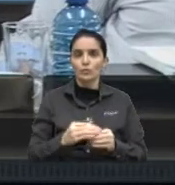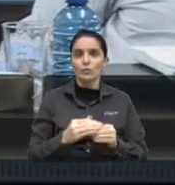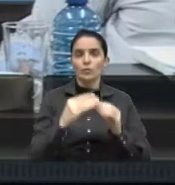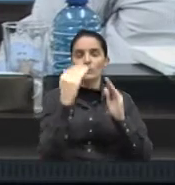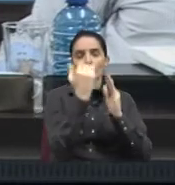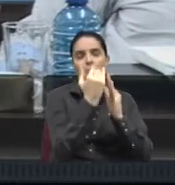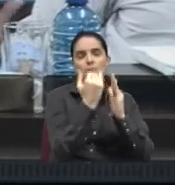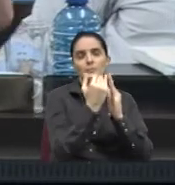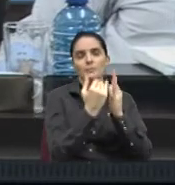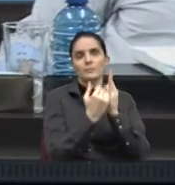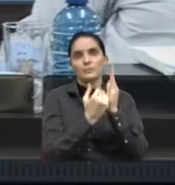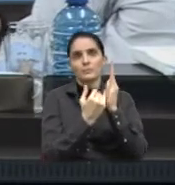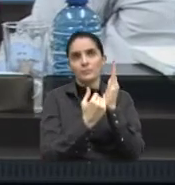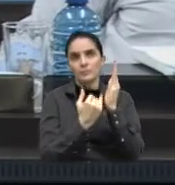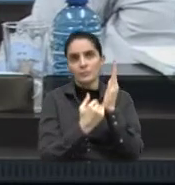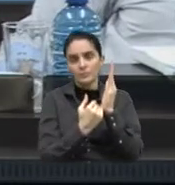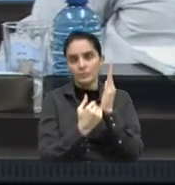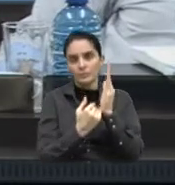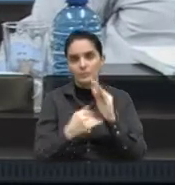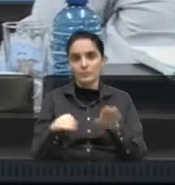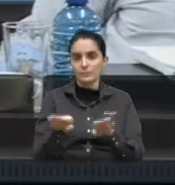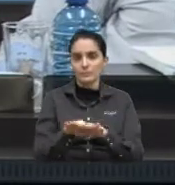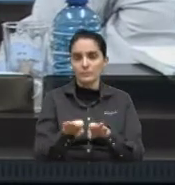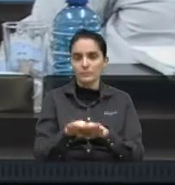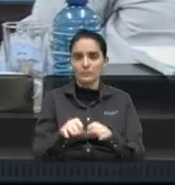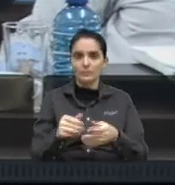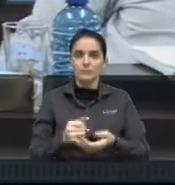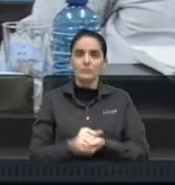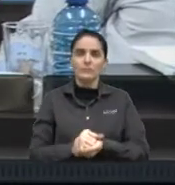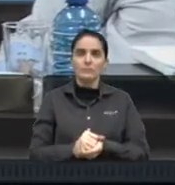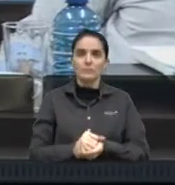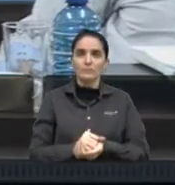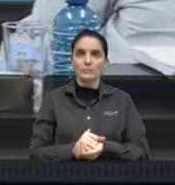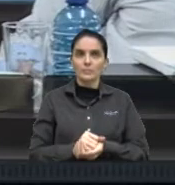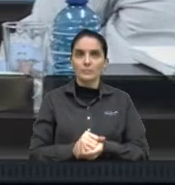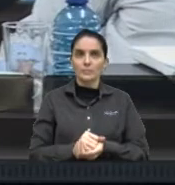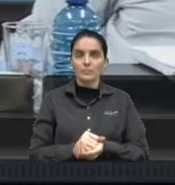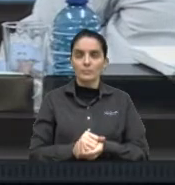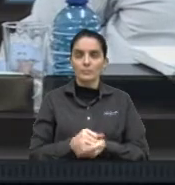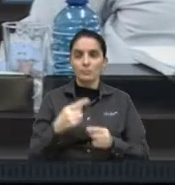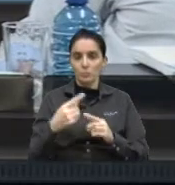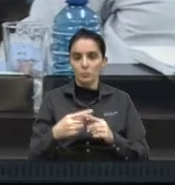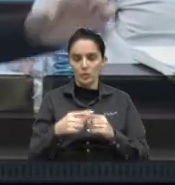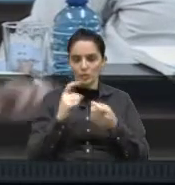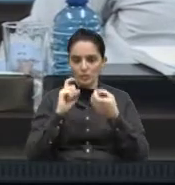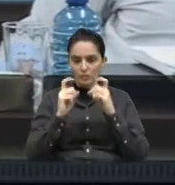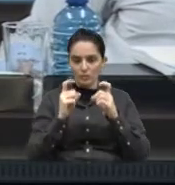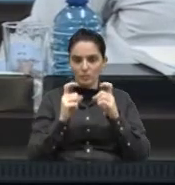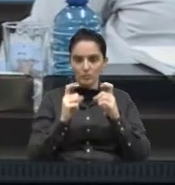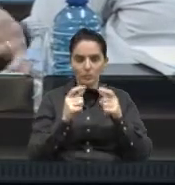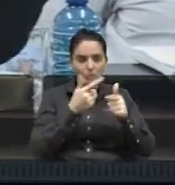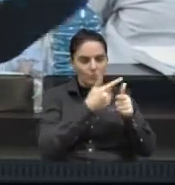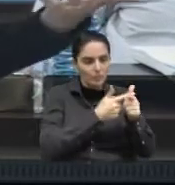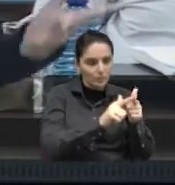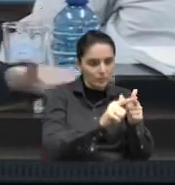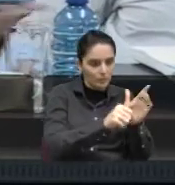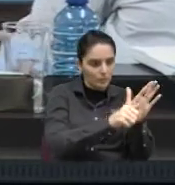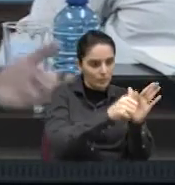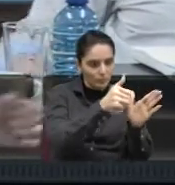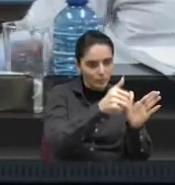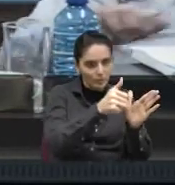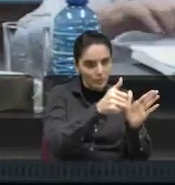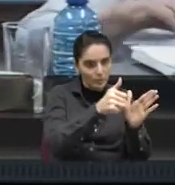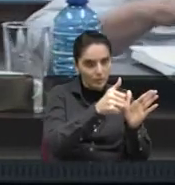possibilidade de aumentar o nosso expediente que a concessão é dividida em várias partes expediente aquela que começar começará às